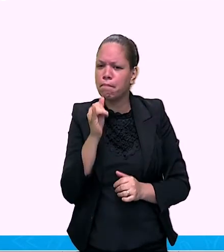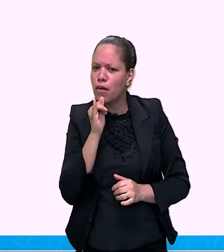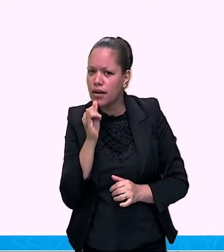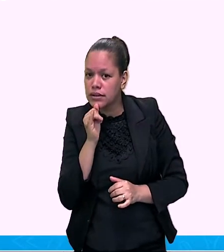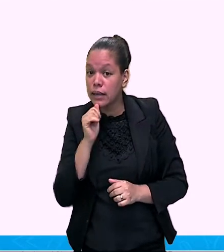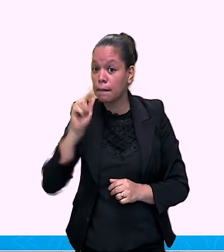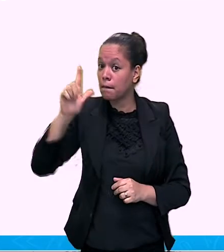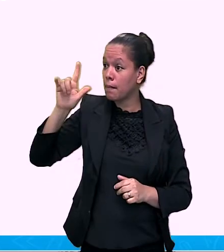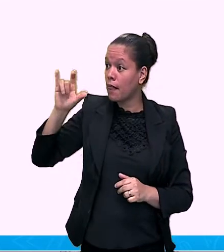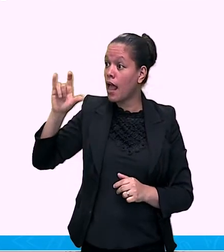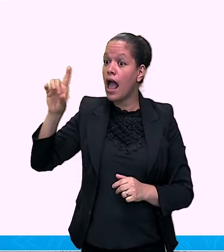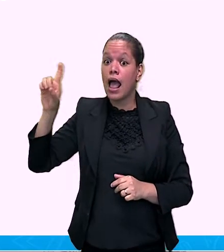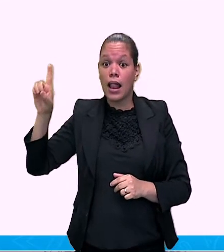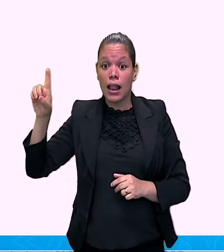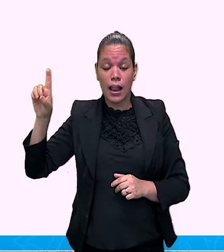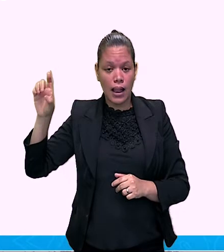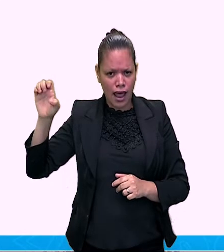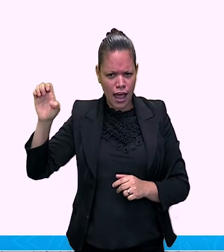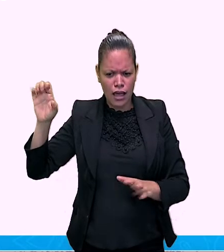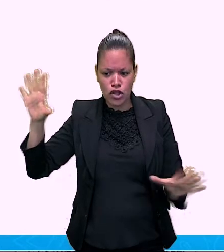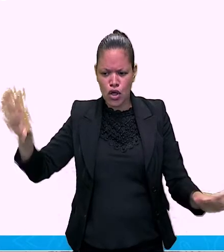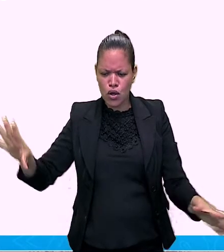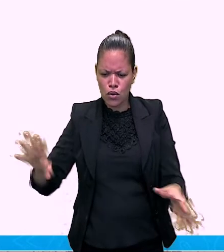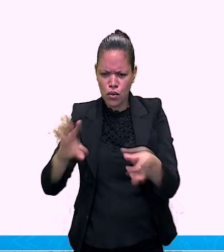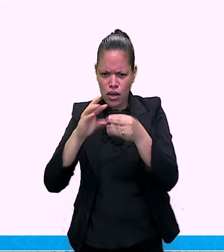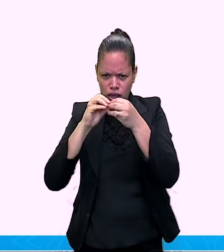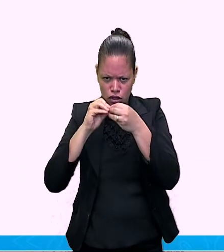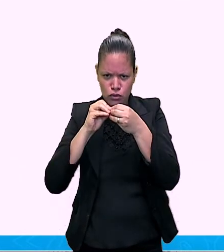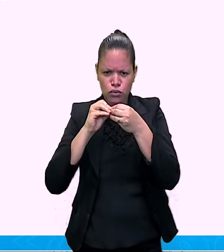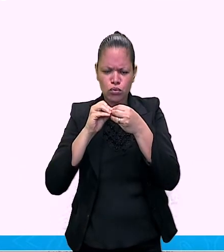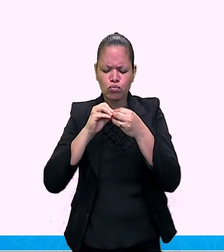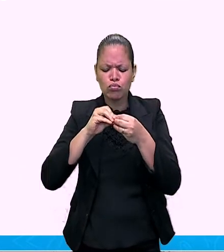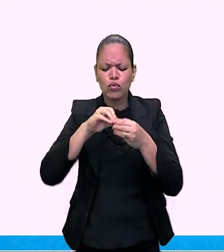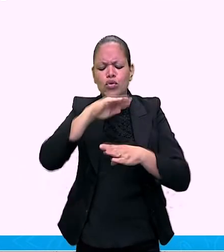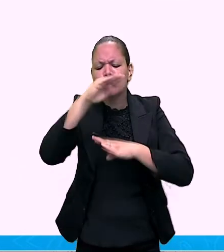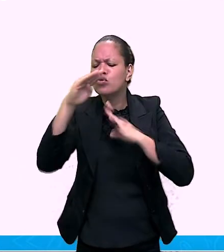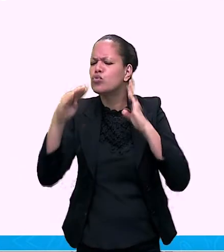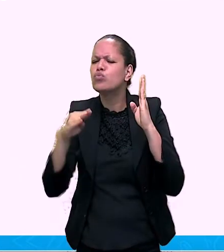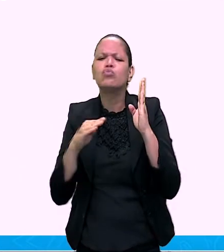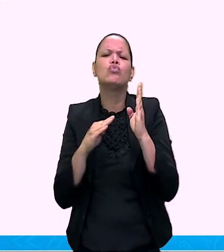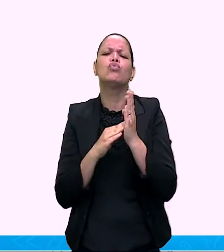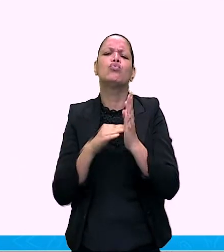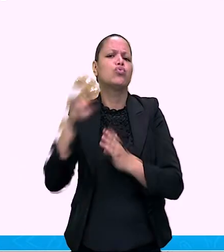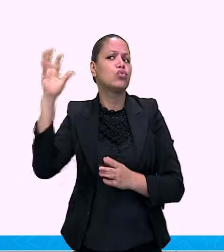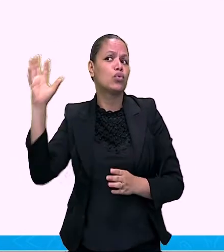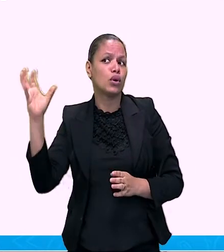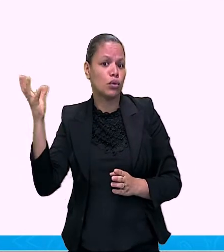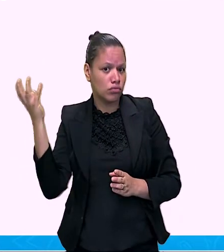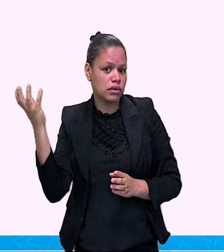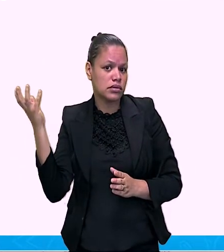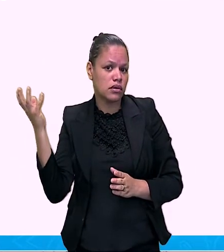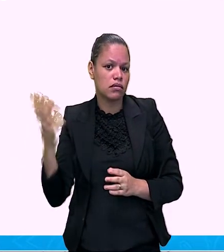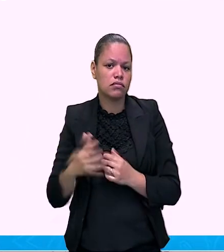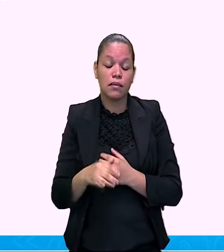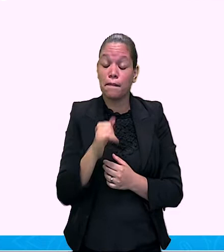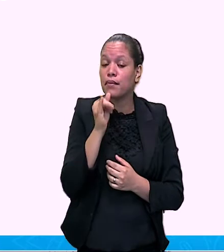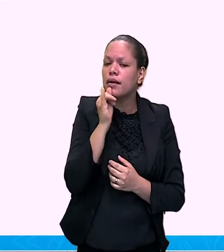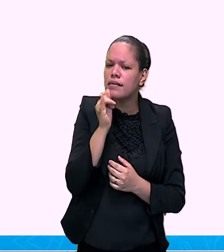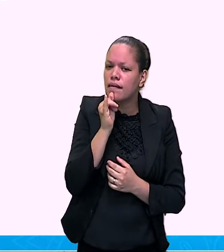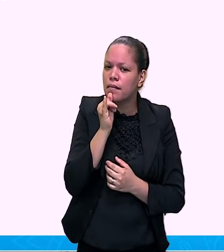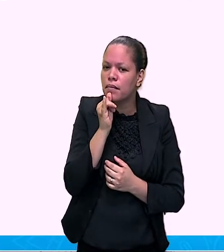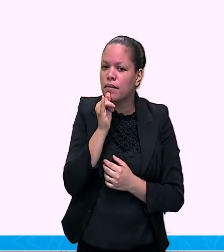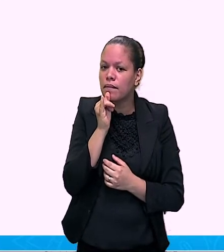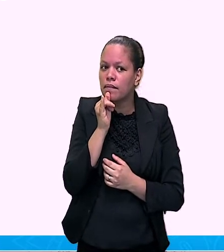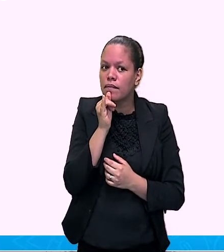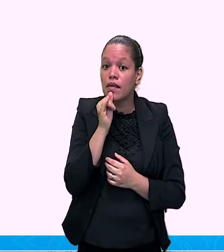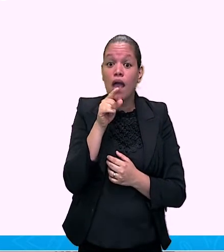as palavras-chave serão apontadas. Quando a gente lê a slide daquela reportagem, a gente tem um resumo